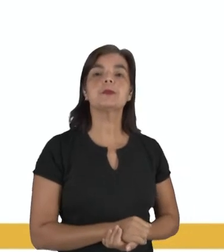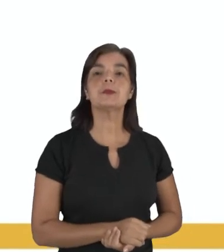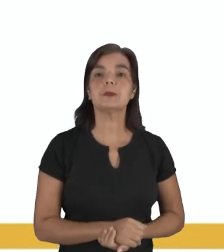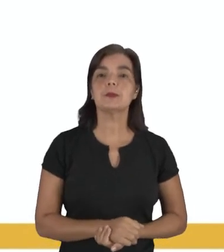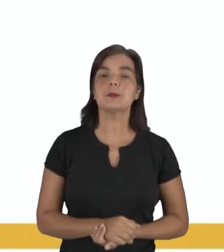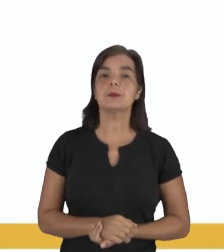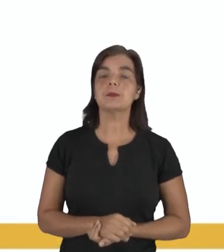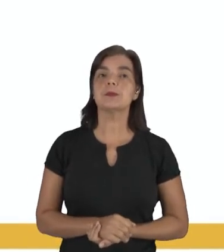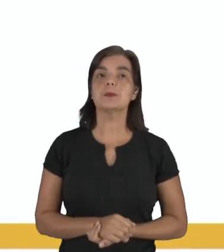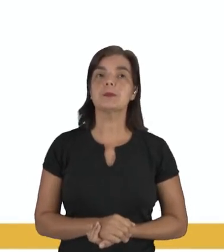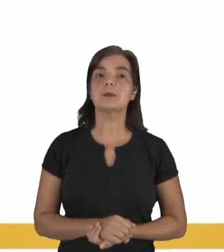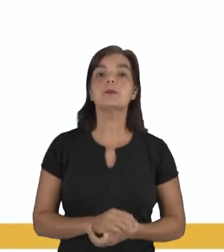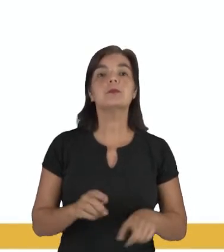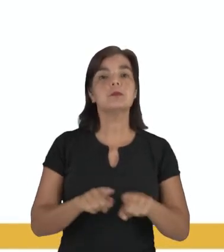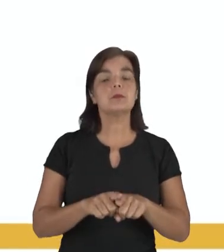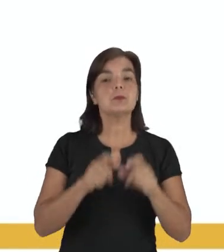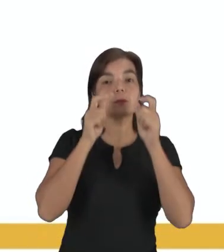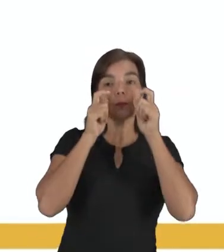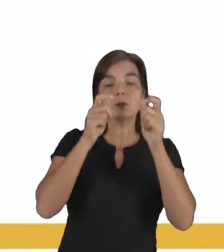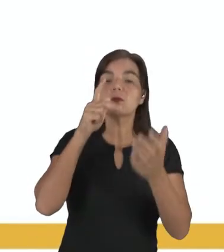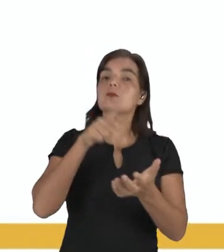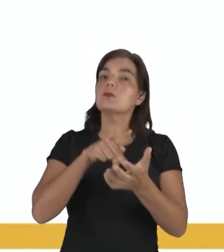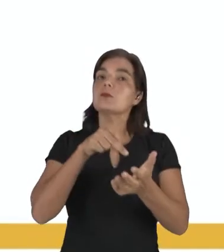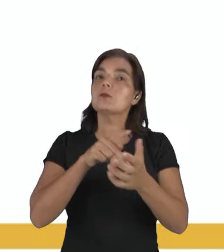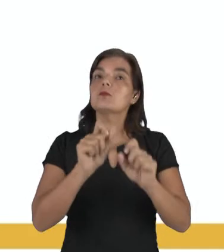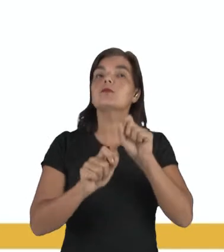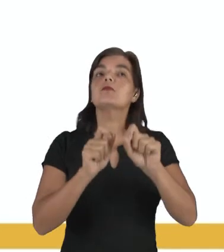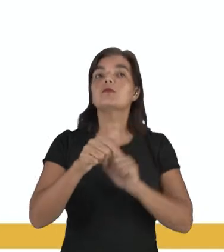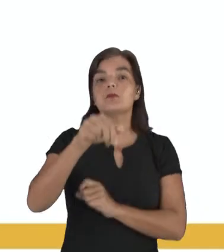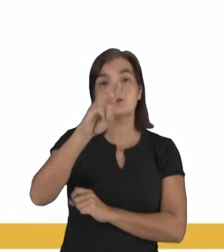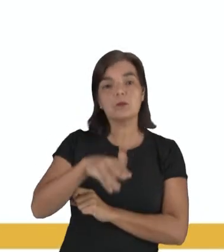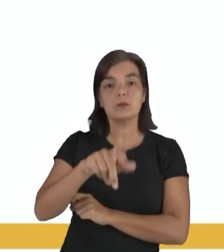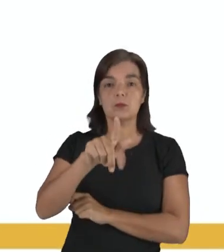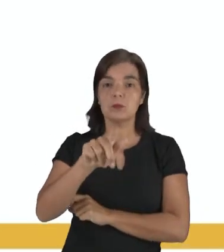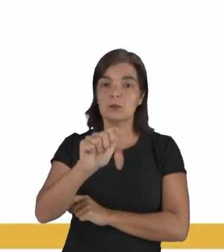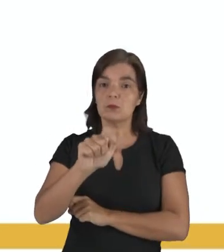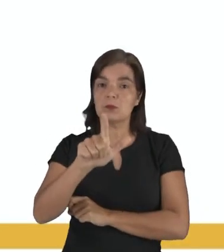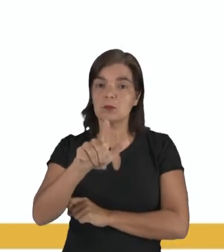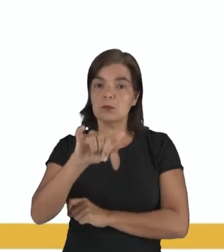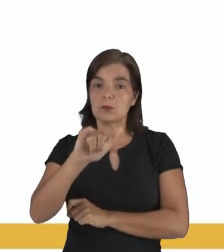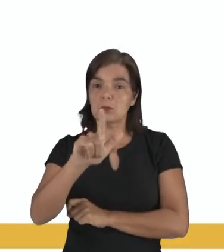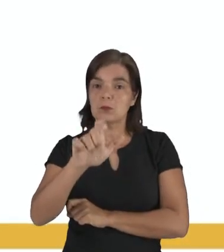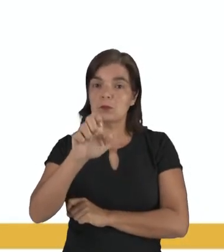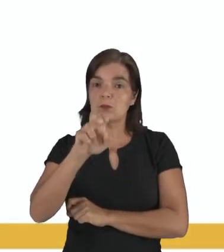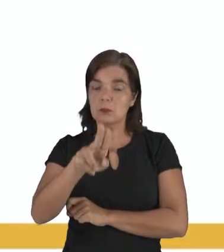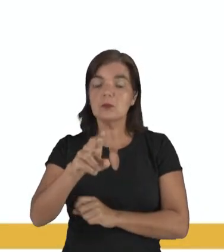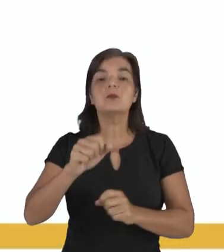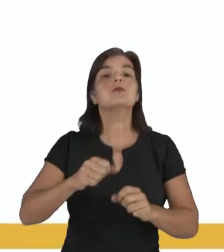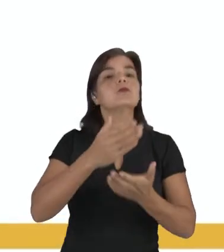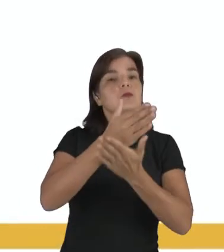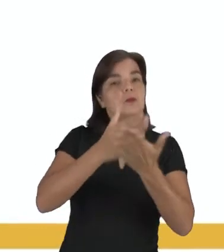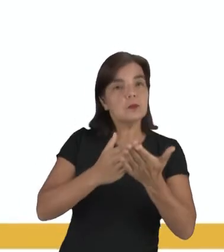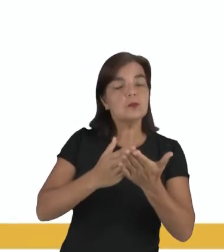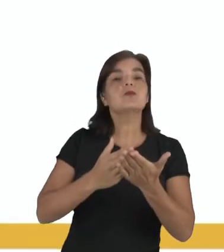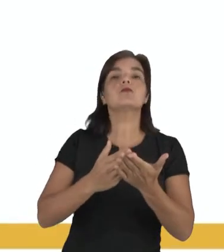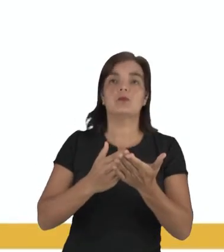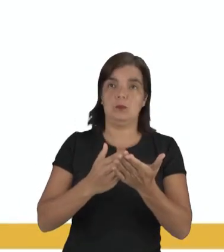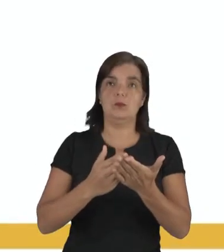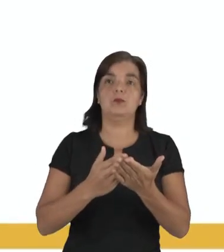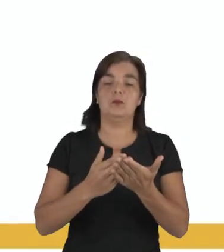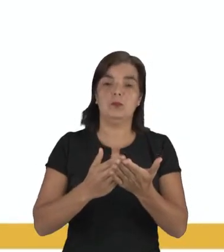das suas observações. Mas quem nos interessa aqui realmente é Galileu Galilei, porque ele vai realmente dividir, digamos